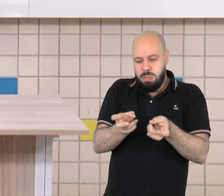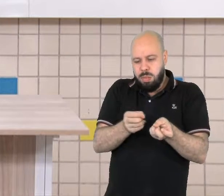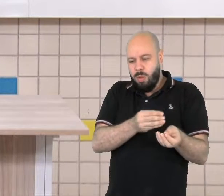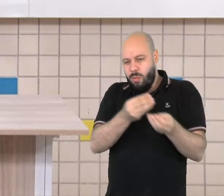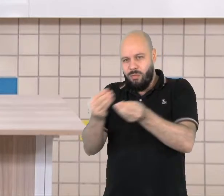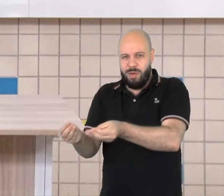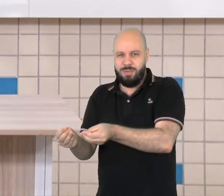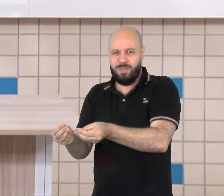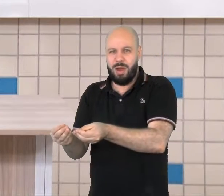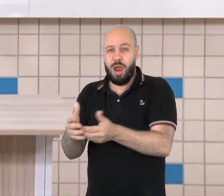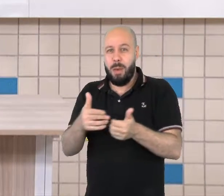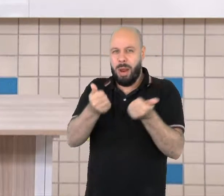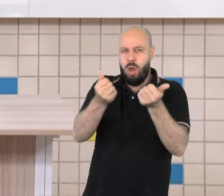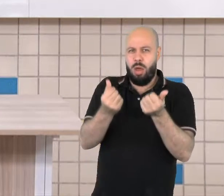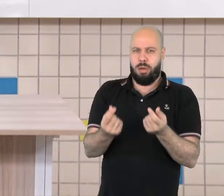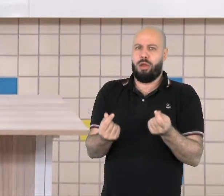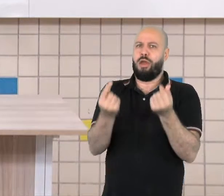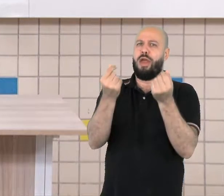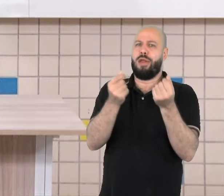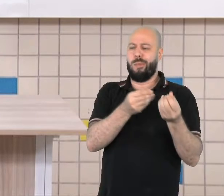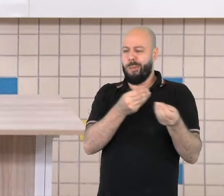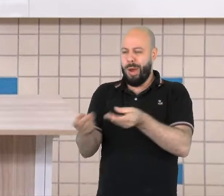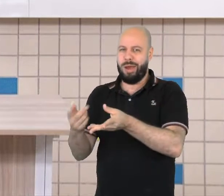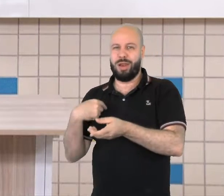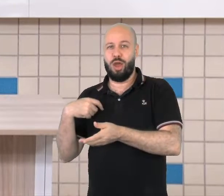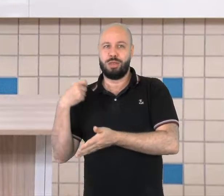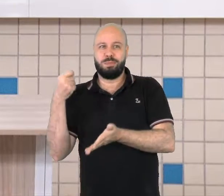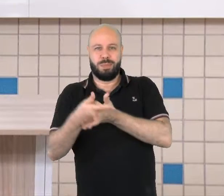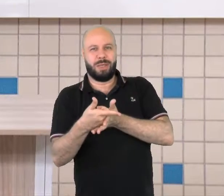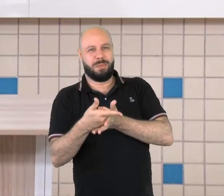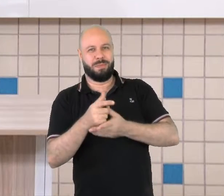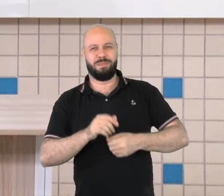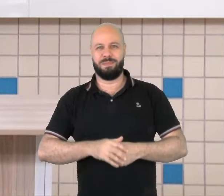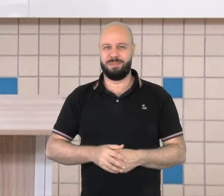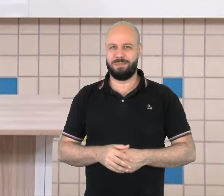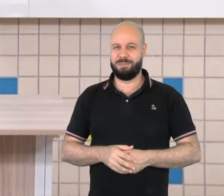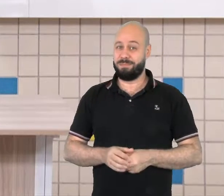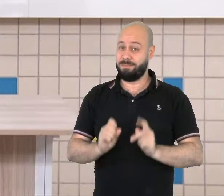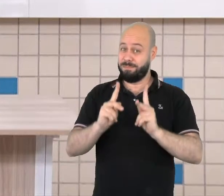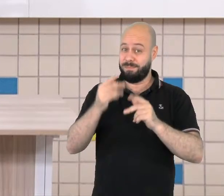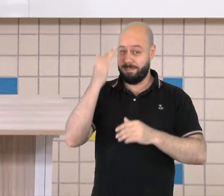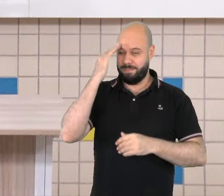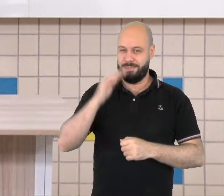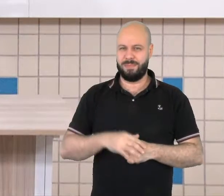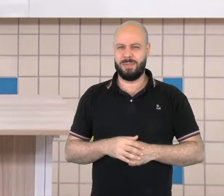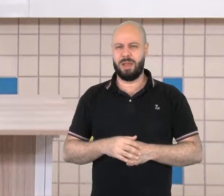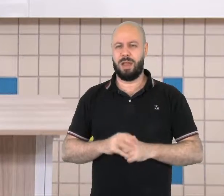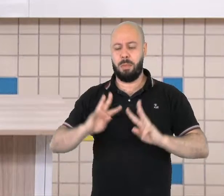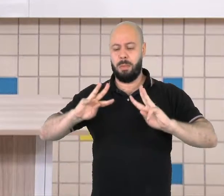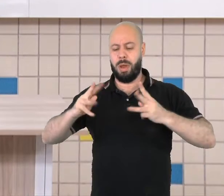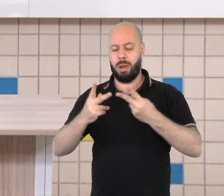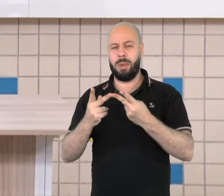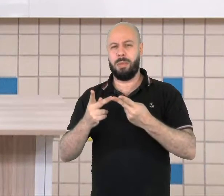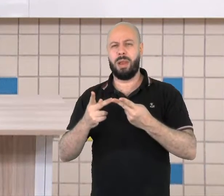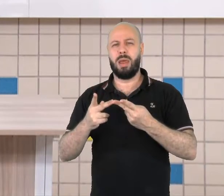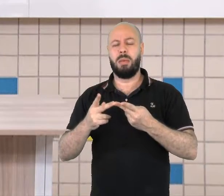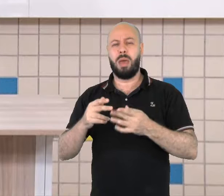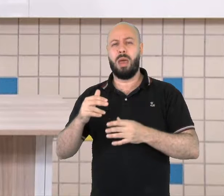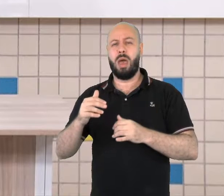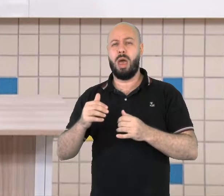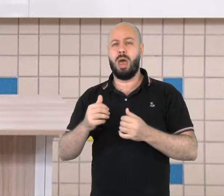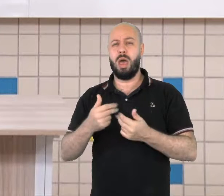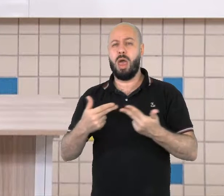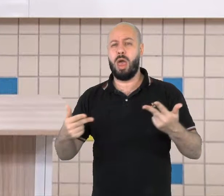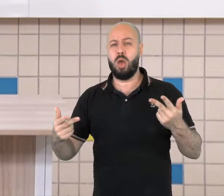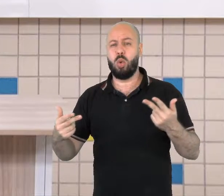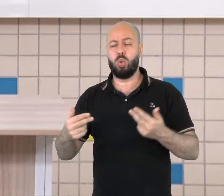melhorados e mais caros para a gente comprar, ok? Então, a matéria-prima e os recursos energéticos é um